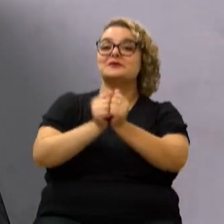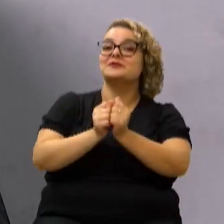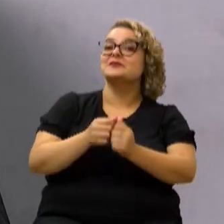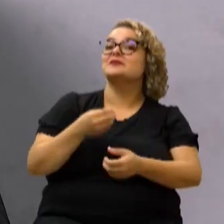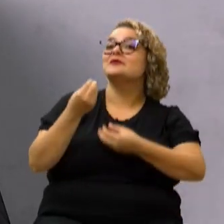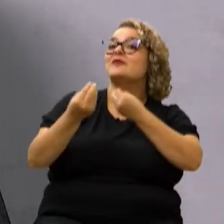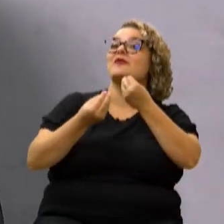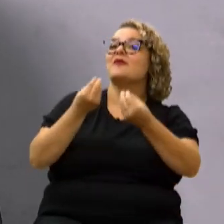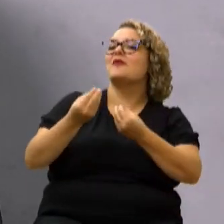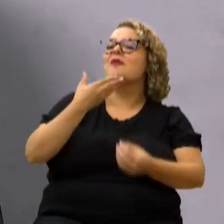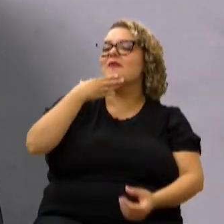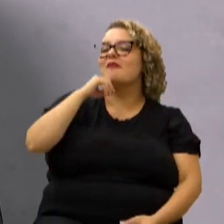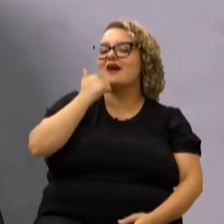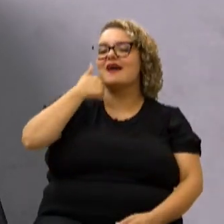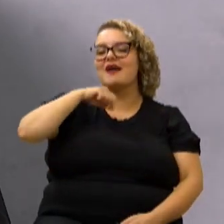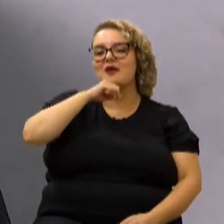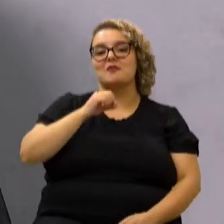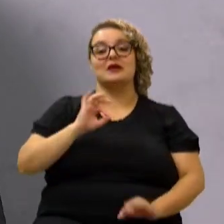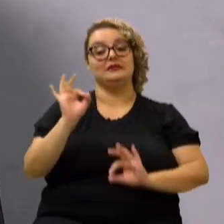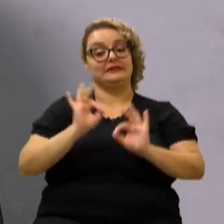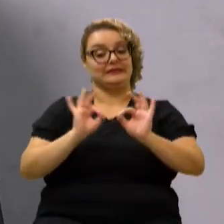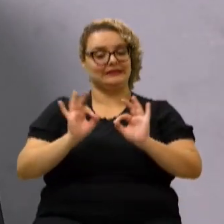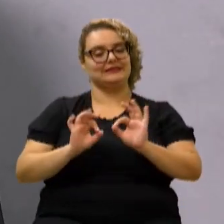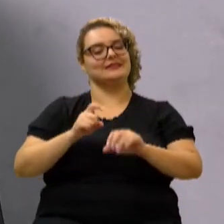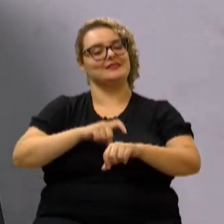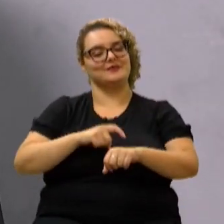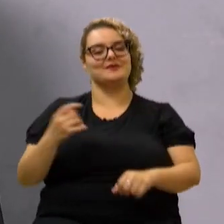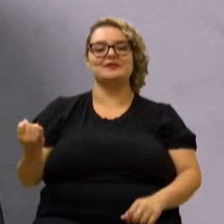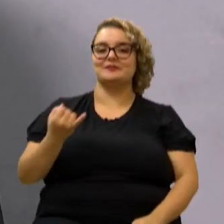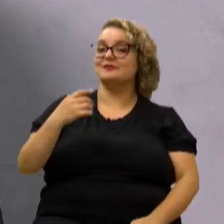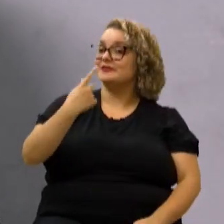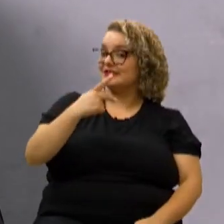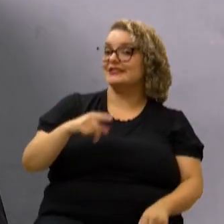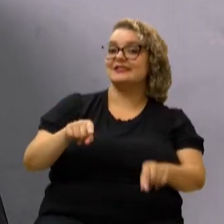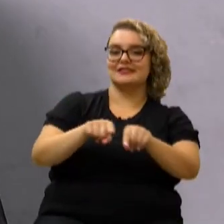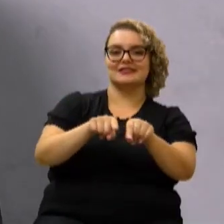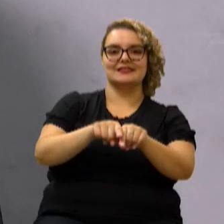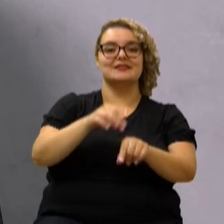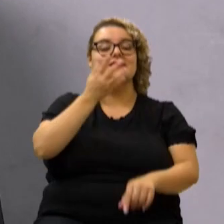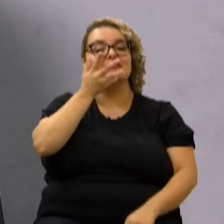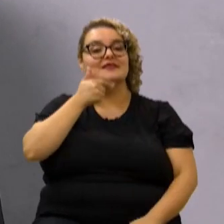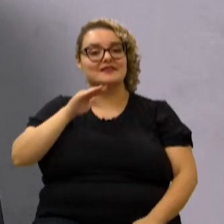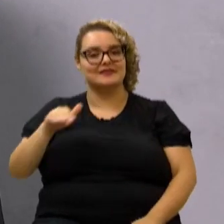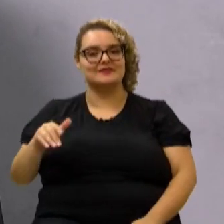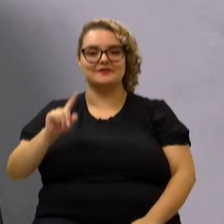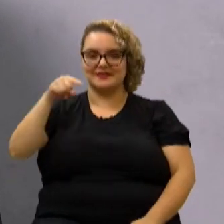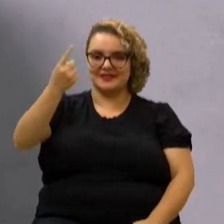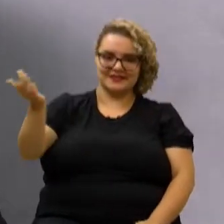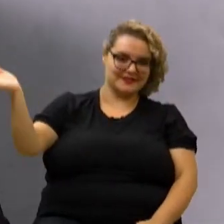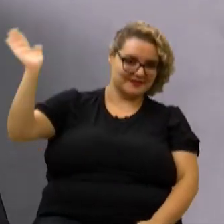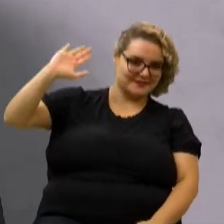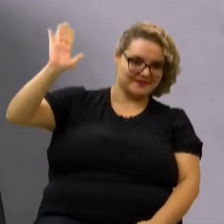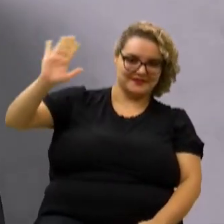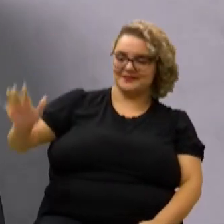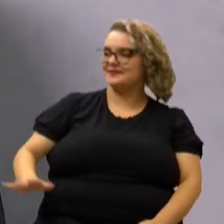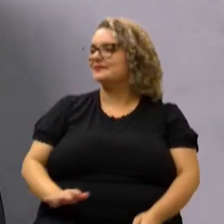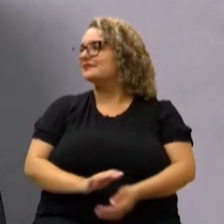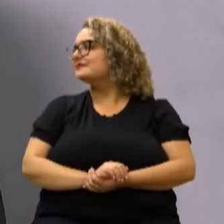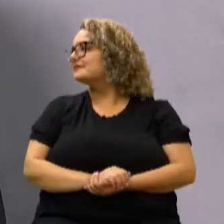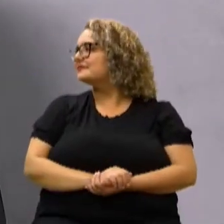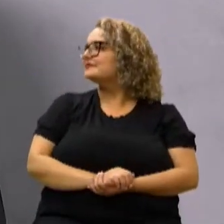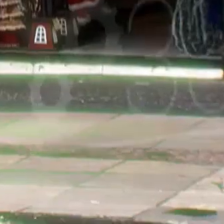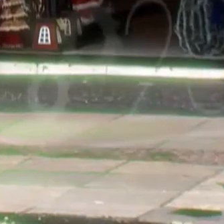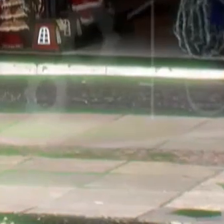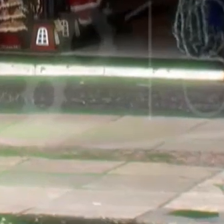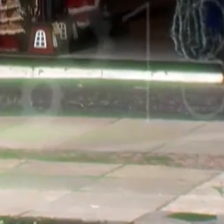Natal, como os pais devem se precaver nesse momento tão importante para eles e também para as crianças. Até a próxima,